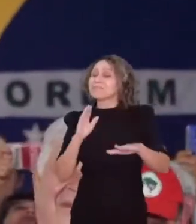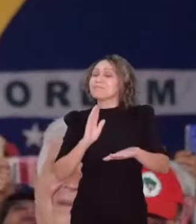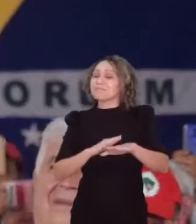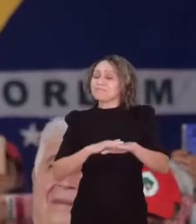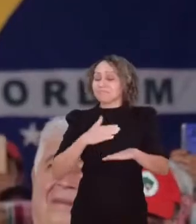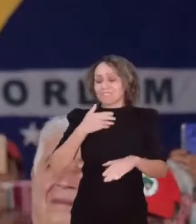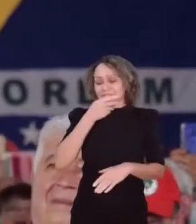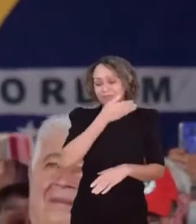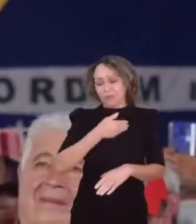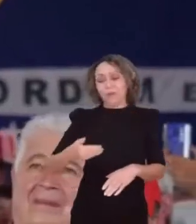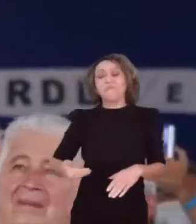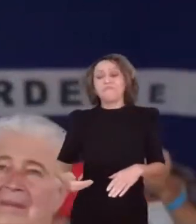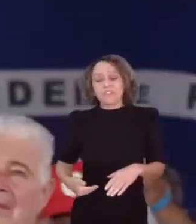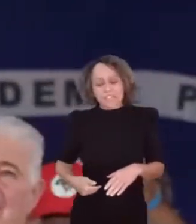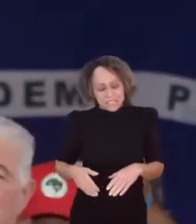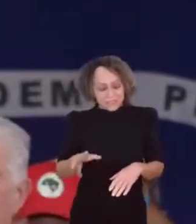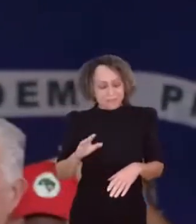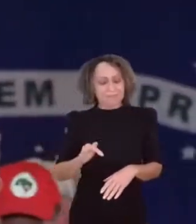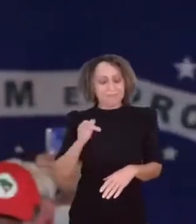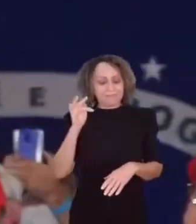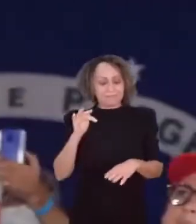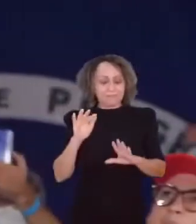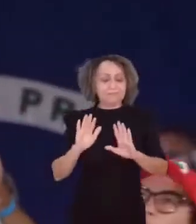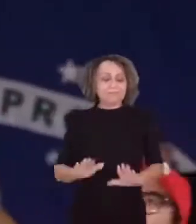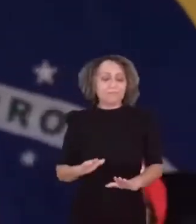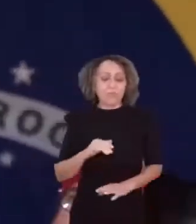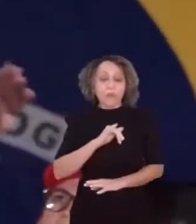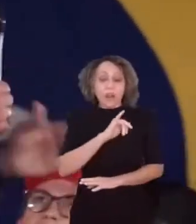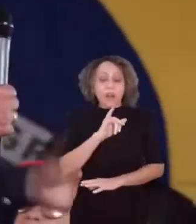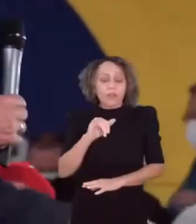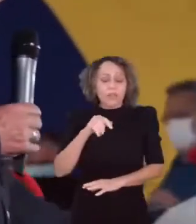bem. Para que a gente...